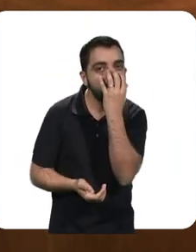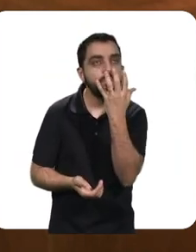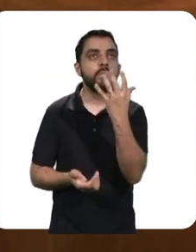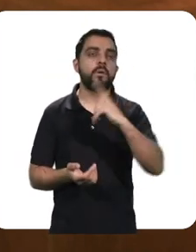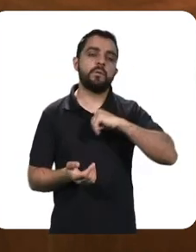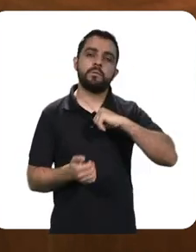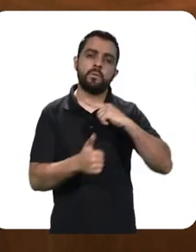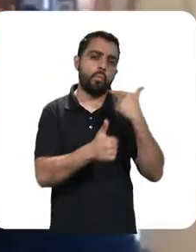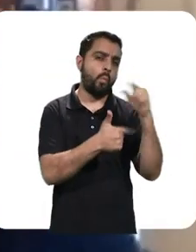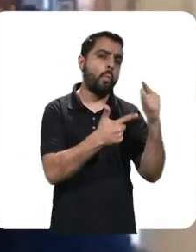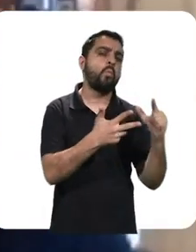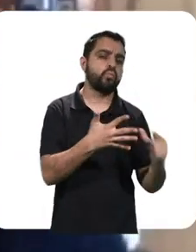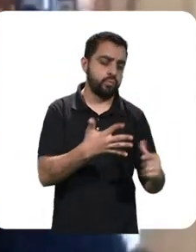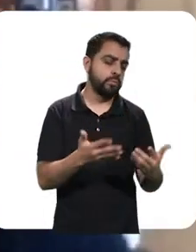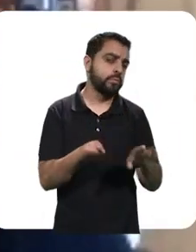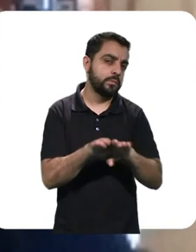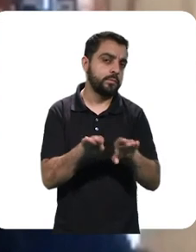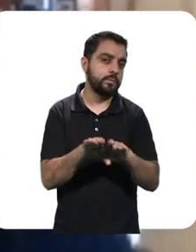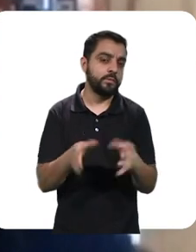outras dificuldades também, né?